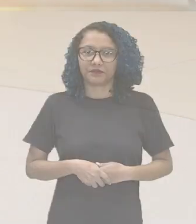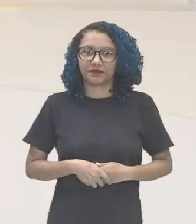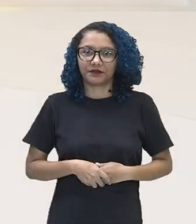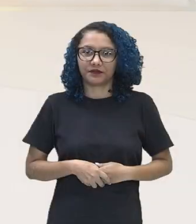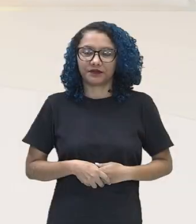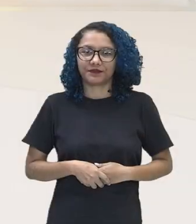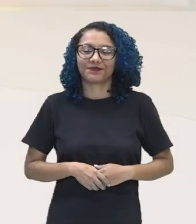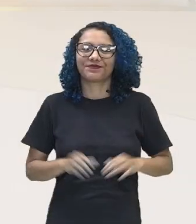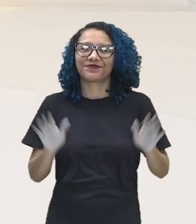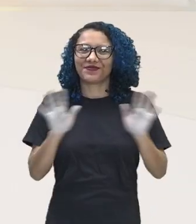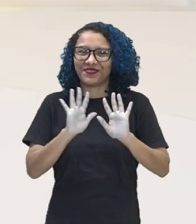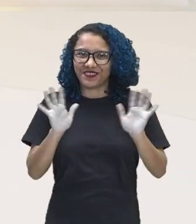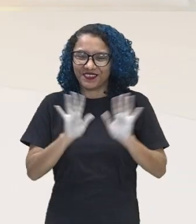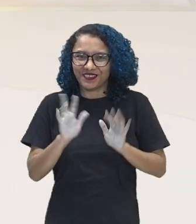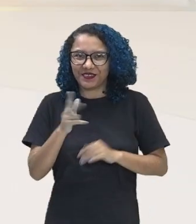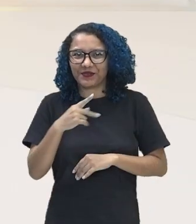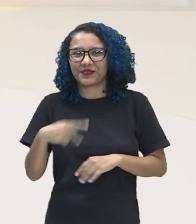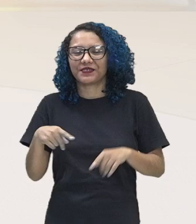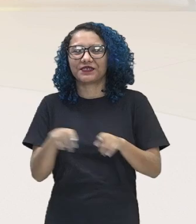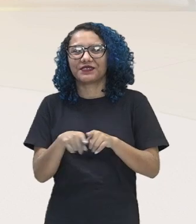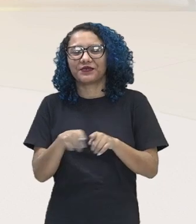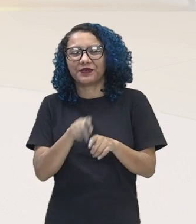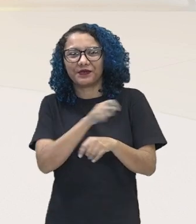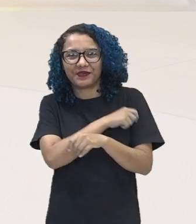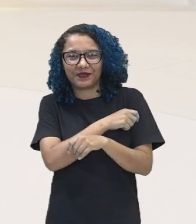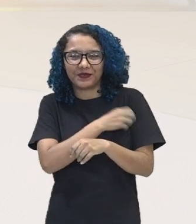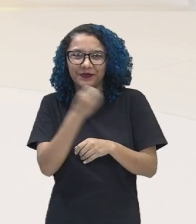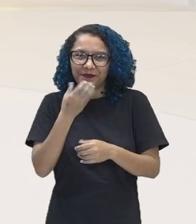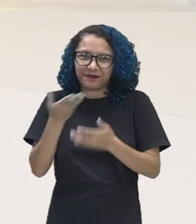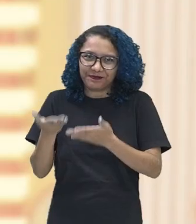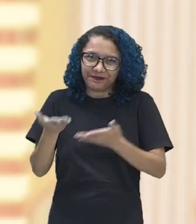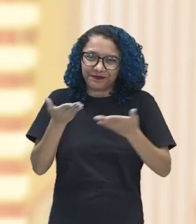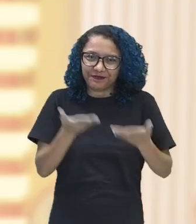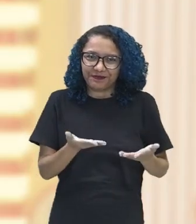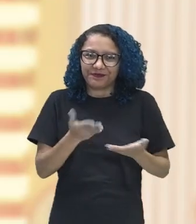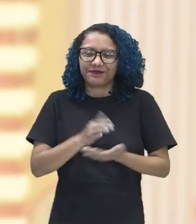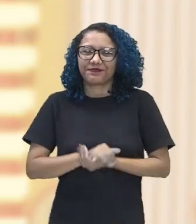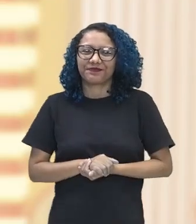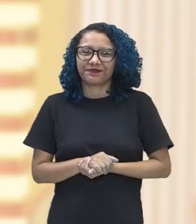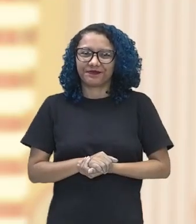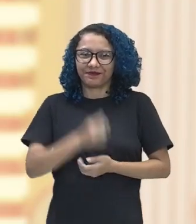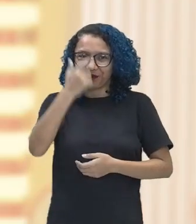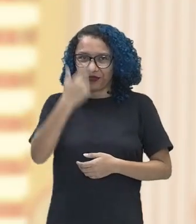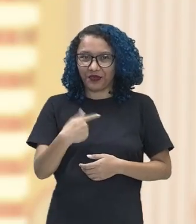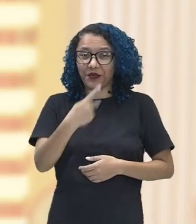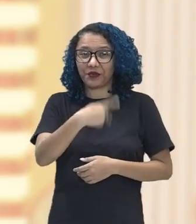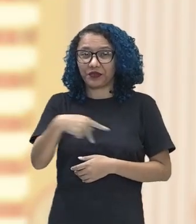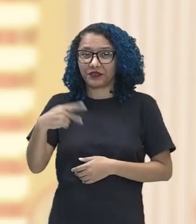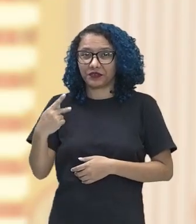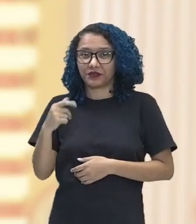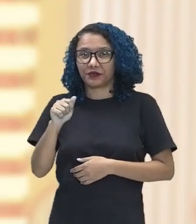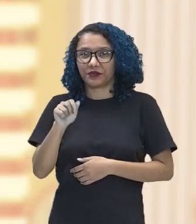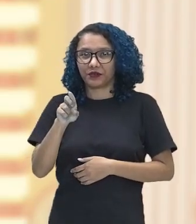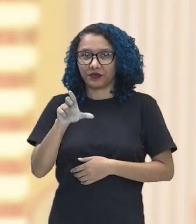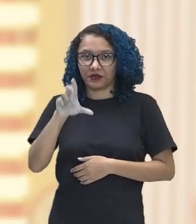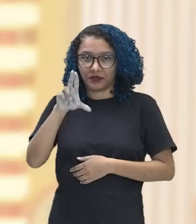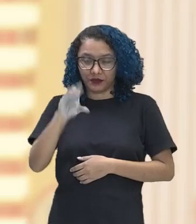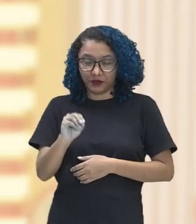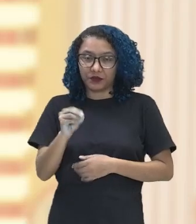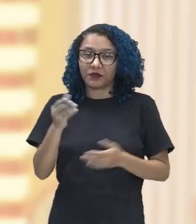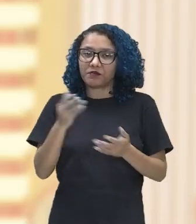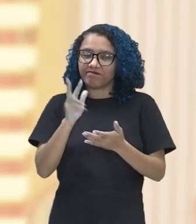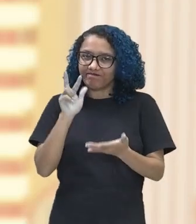Olá, professores e alunos, sejam bem-vindos. Eu sou o professor Paulo Torres e estarei aqui